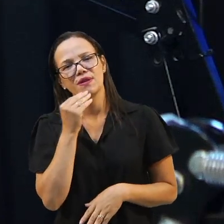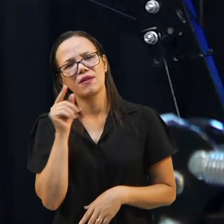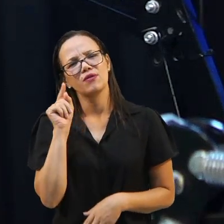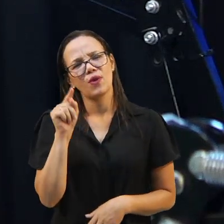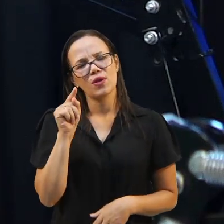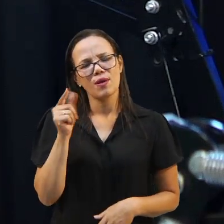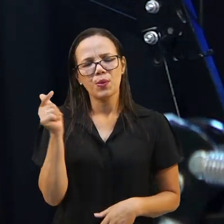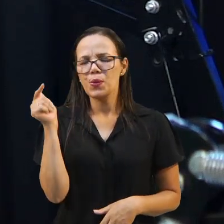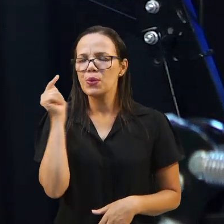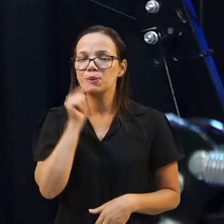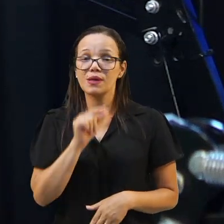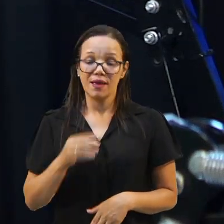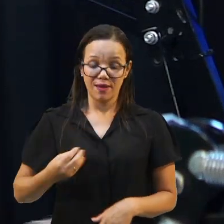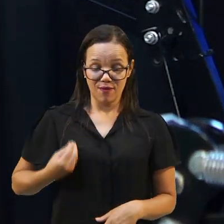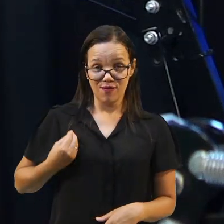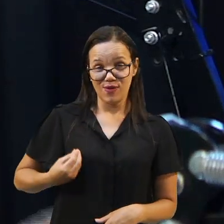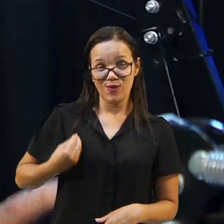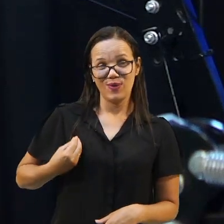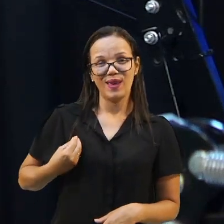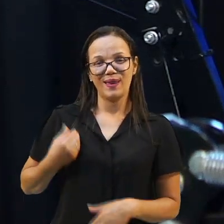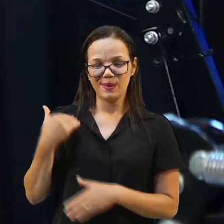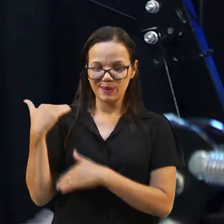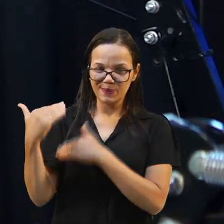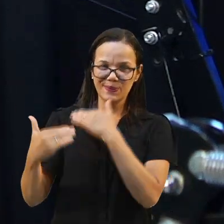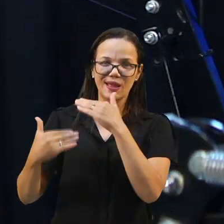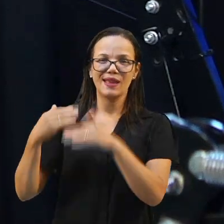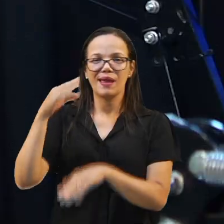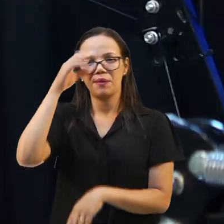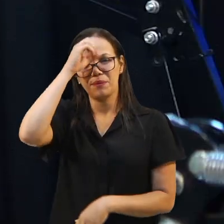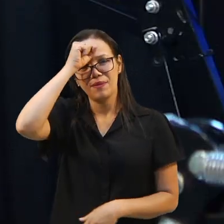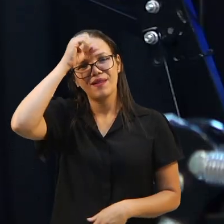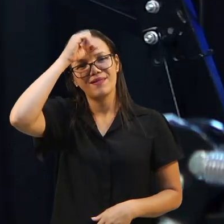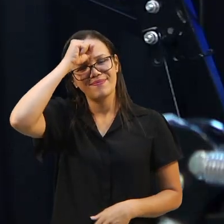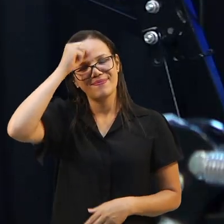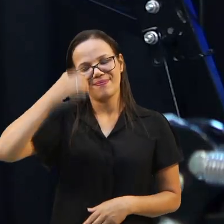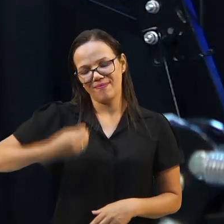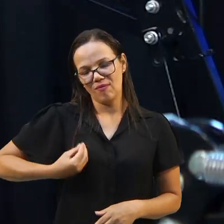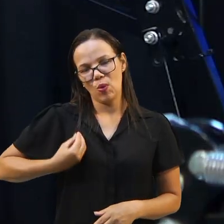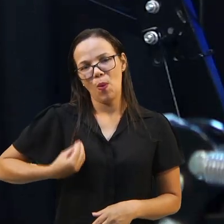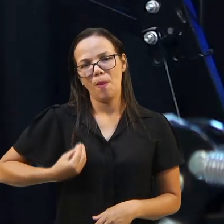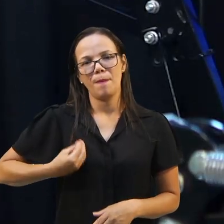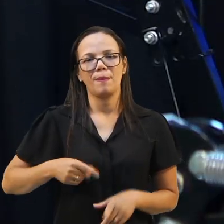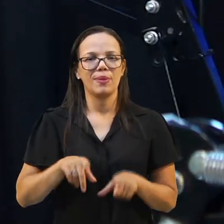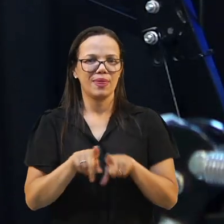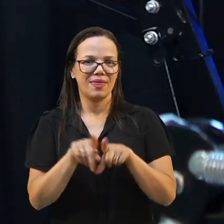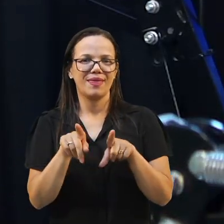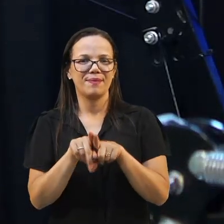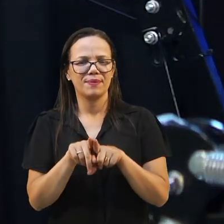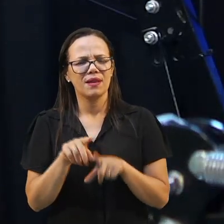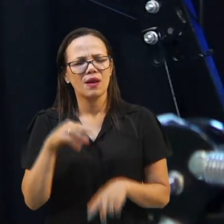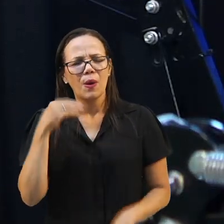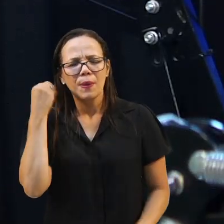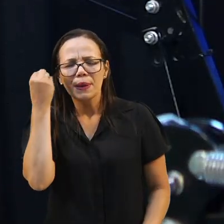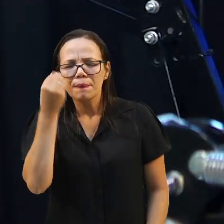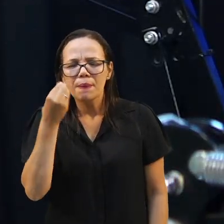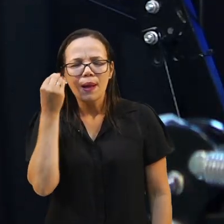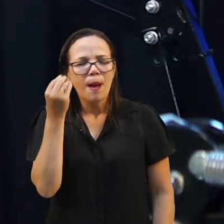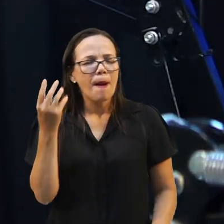conseguindo sobreviver e ir aprendendo, né, com a vida. E é uma